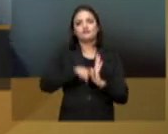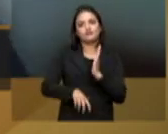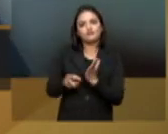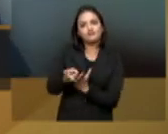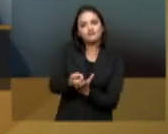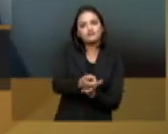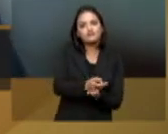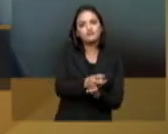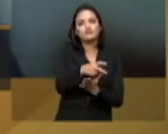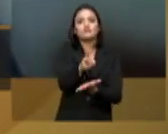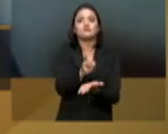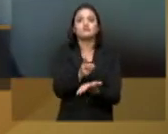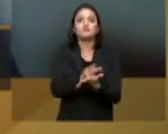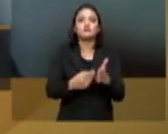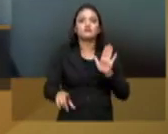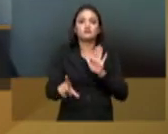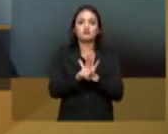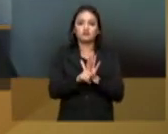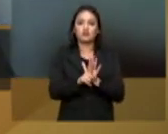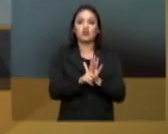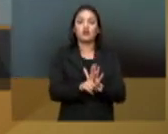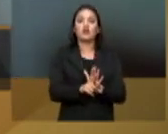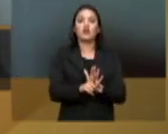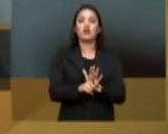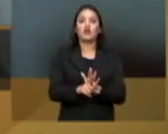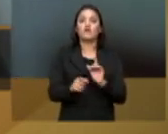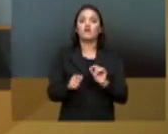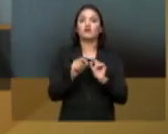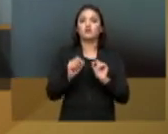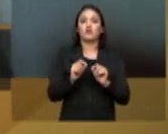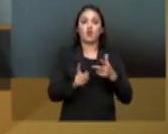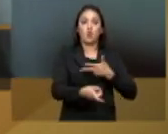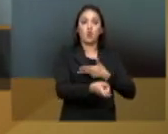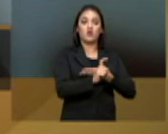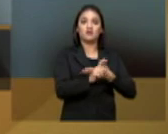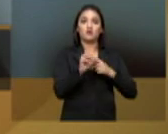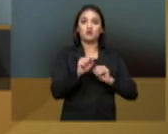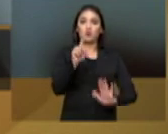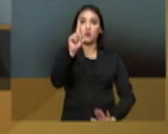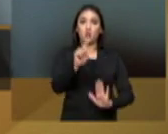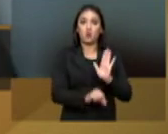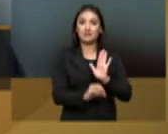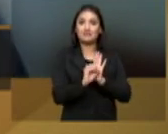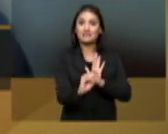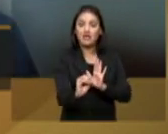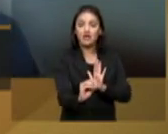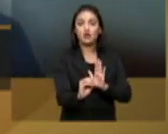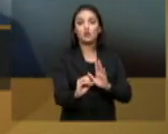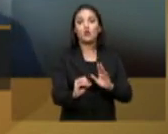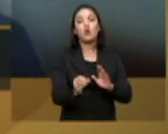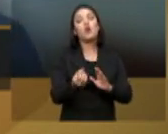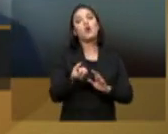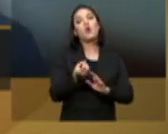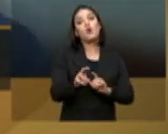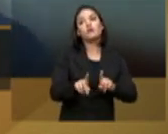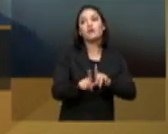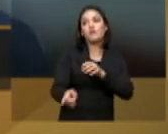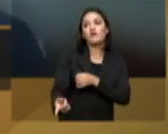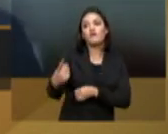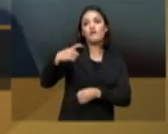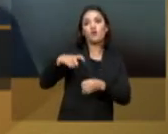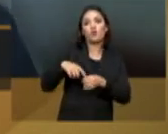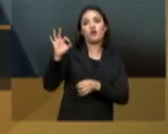a mesma lei permitiu ao Poder Executivo reduzir a zero a alíquota e restabelecer a alíquota da COFINS não